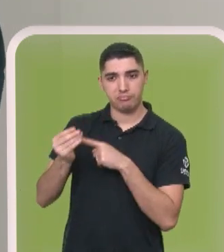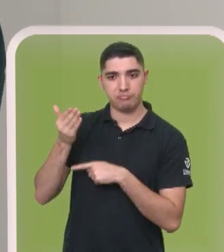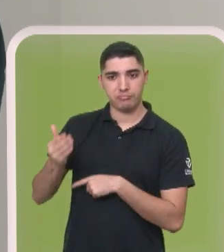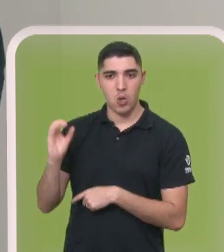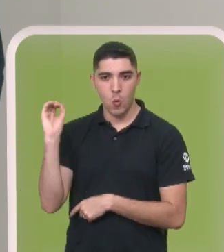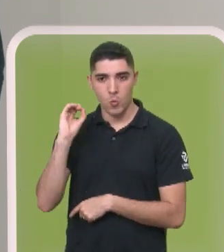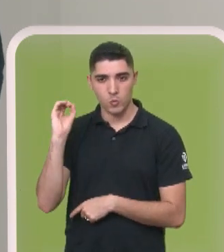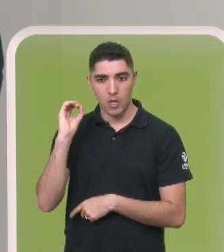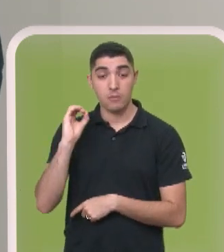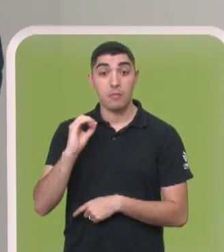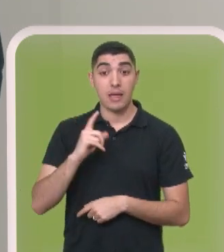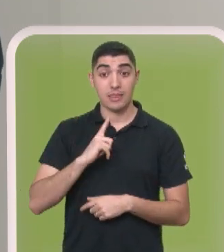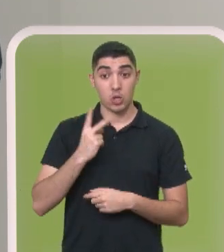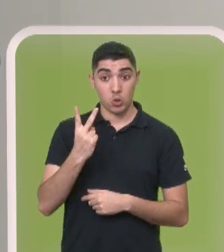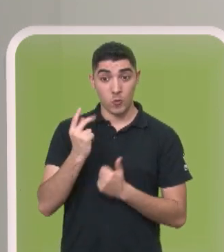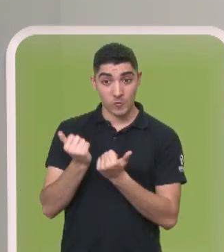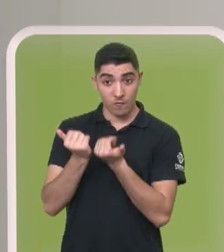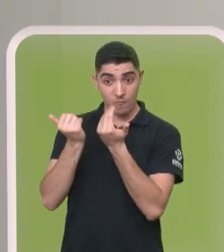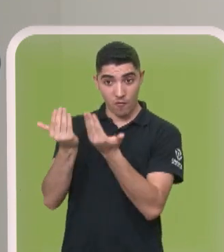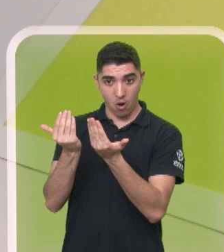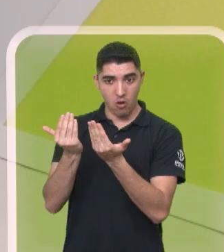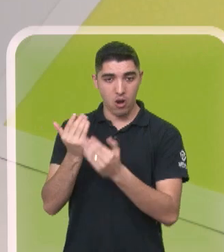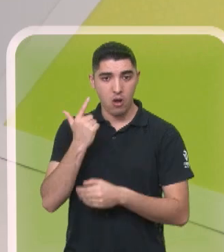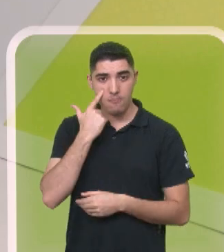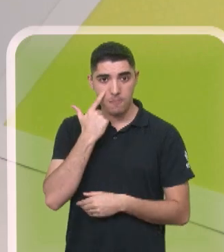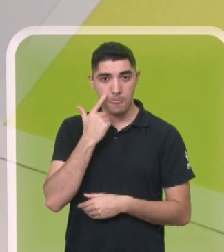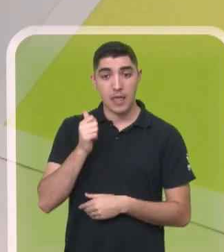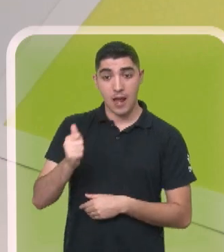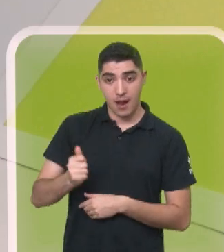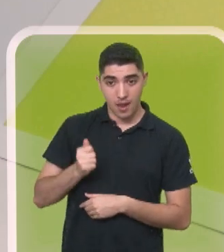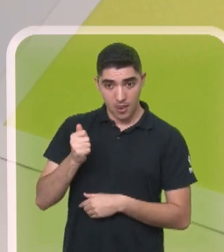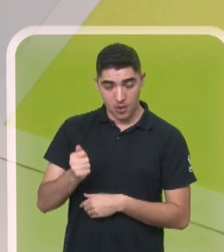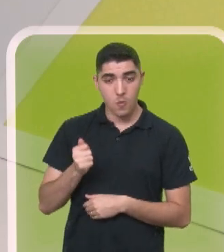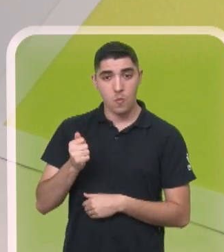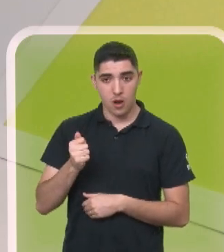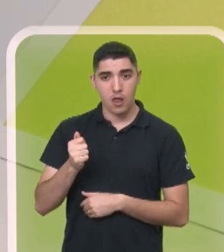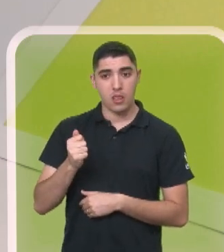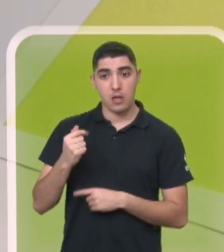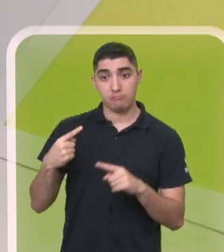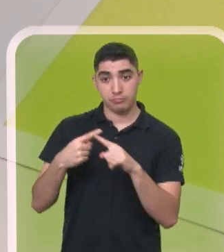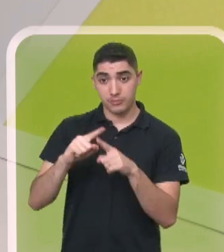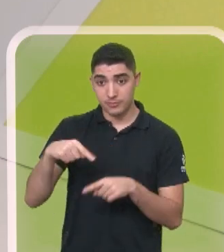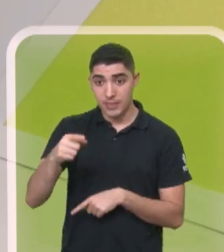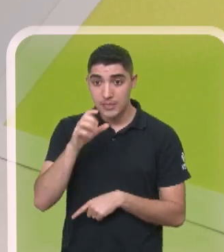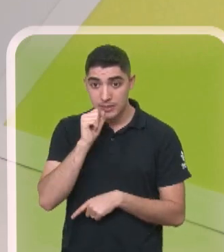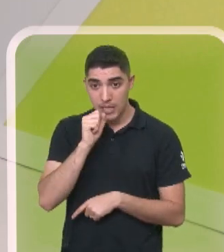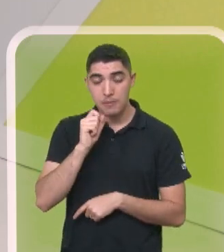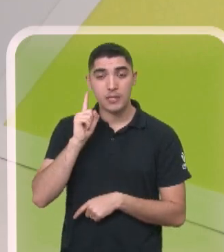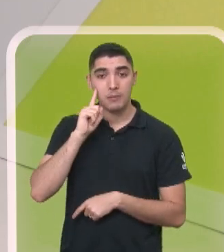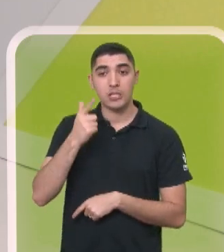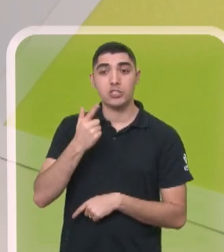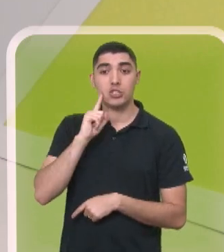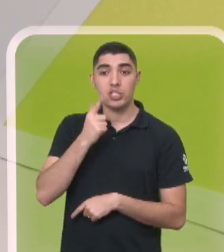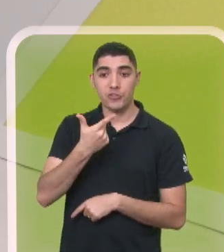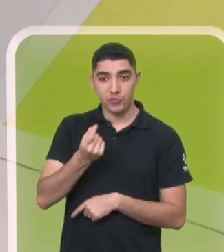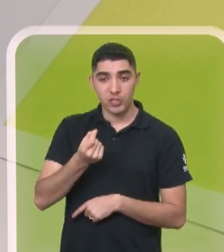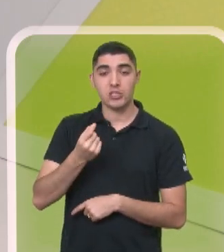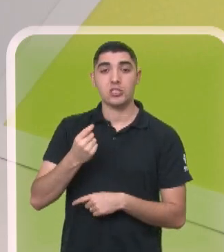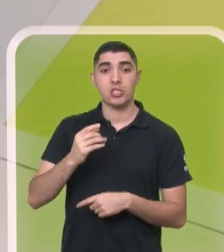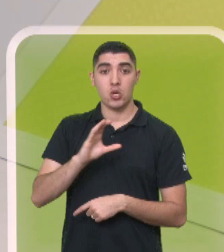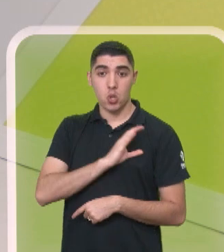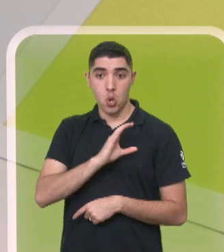disse, dois jogos fora de casa para fechar essa fase. Araraquara já no próximo sábado, 15 horas, no dia 20, Corinthians e São